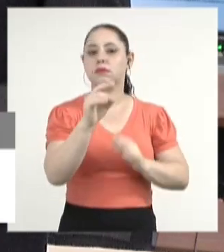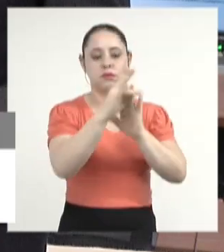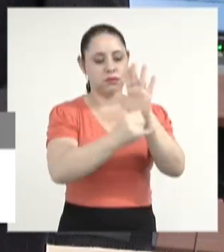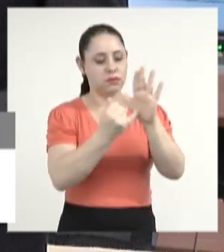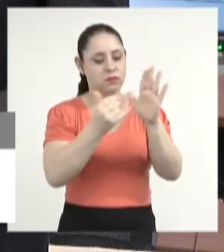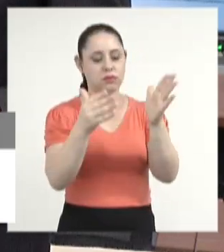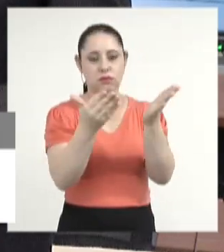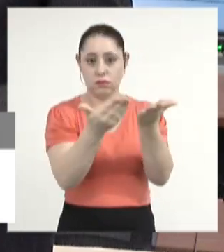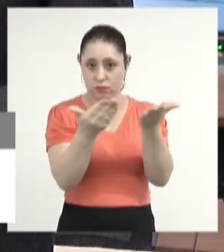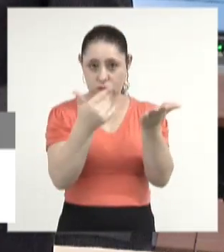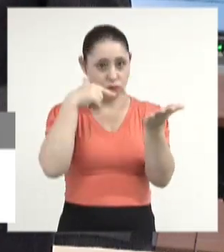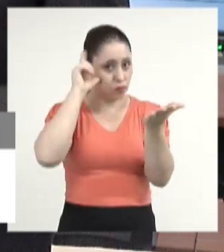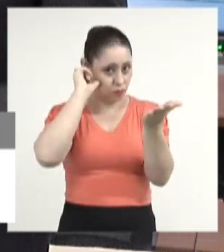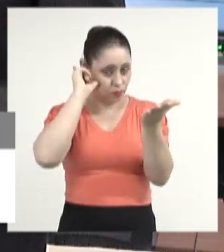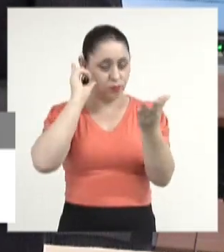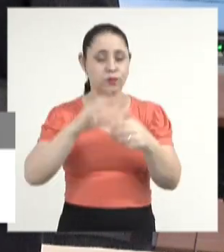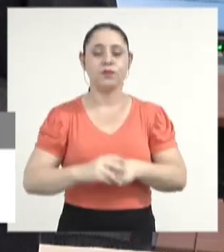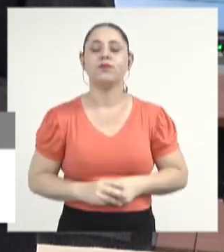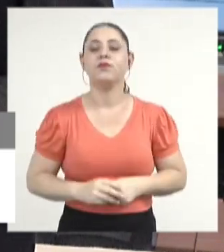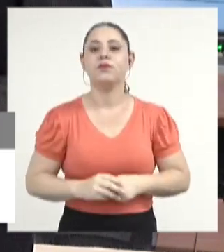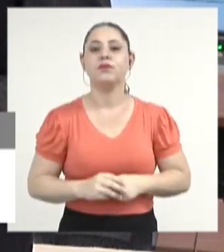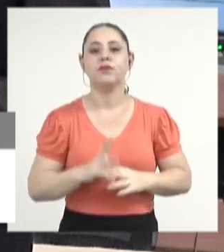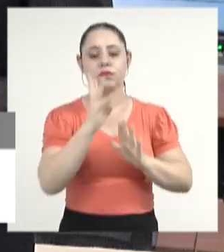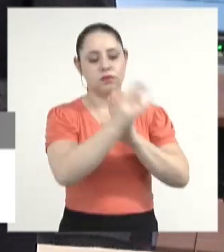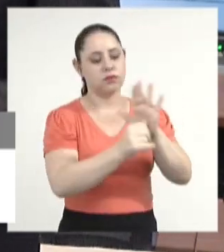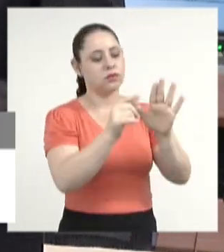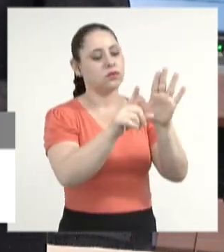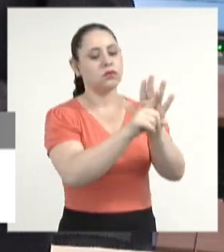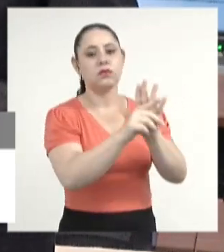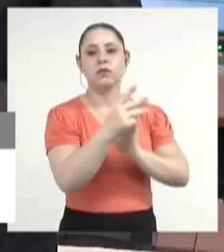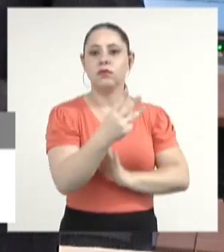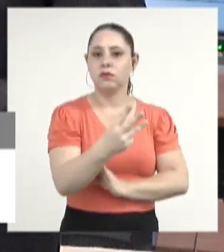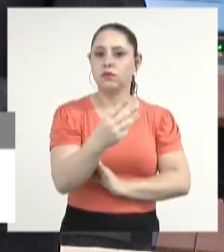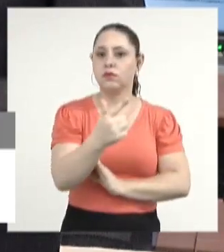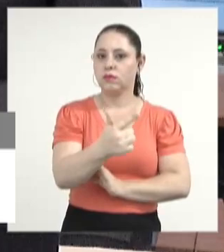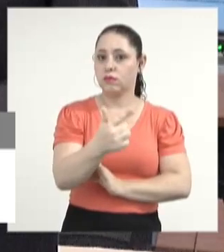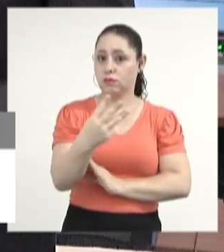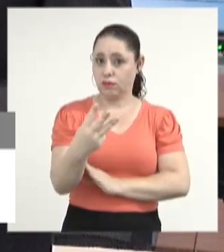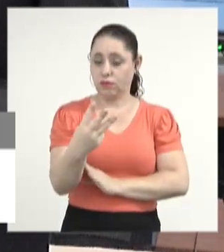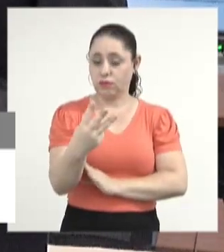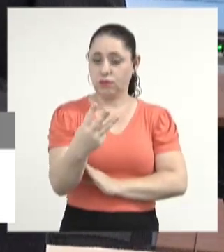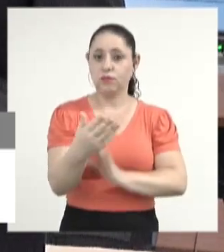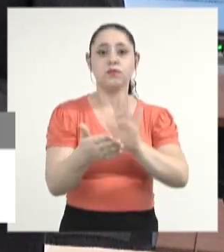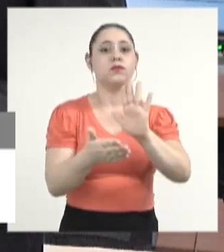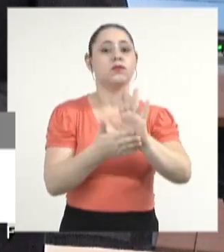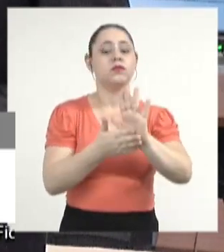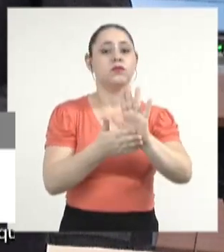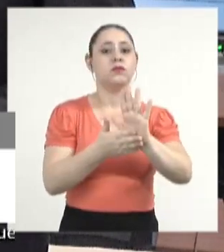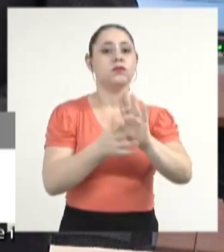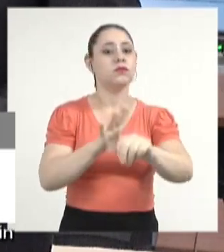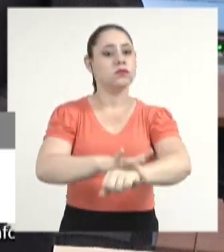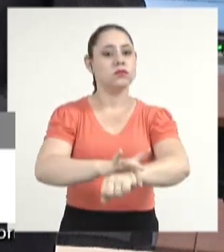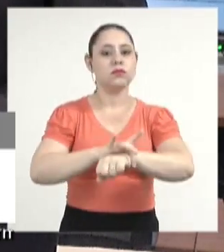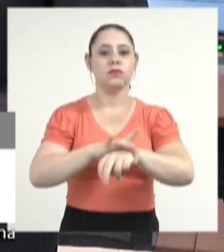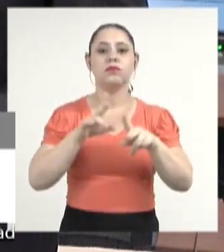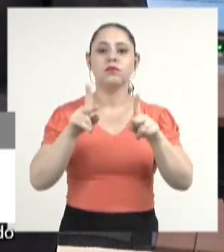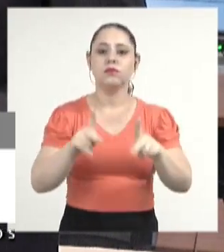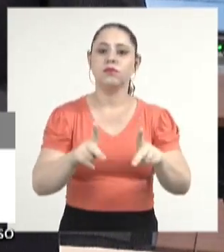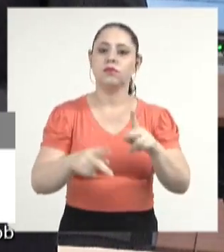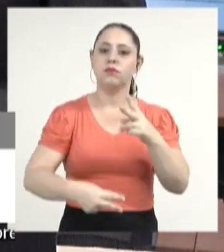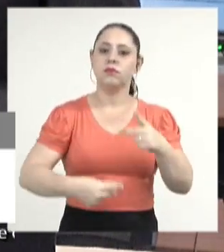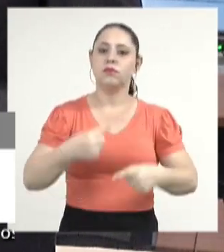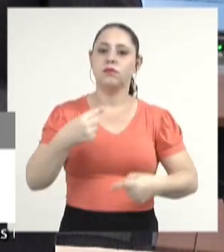item da pauta de ontem, aprovado. Foi o projeto de lei de número 323, de autoria da Defensoria Pública, em